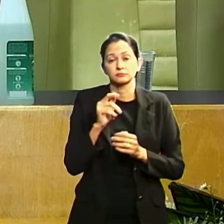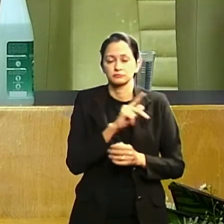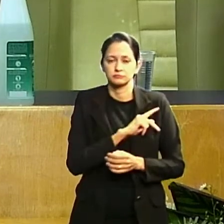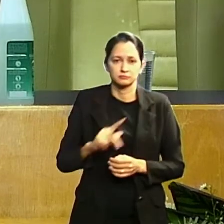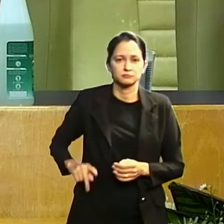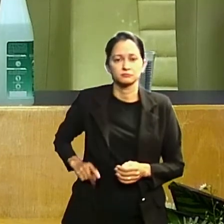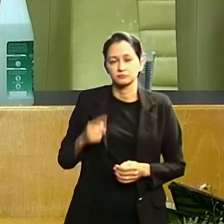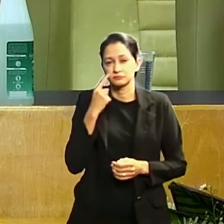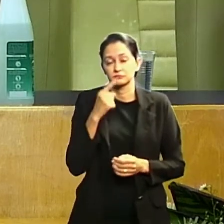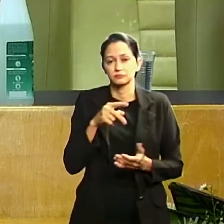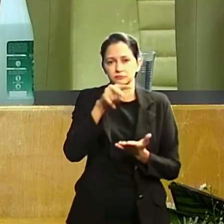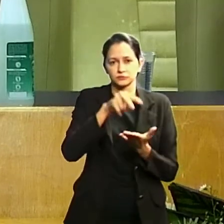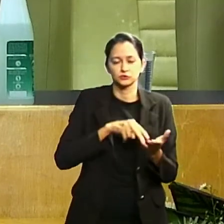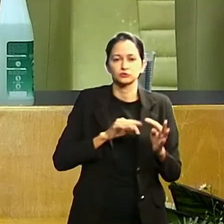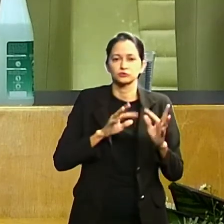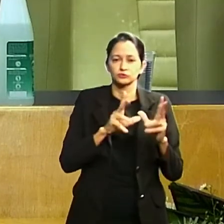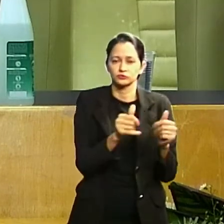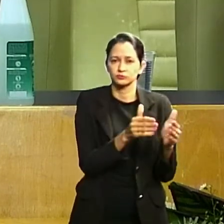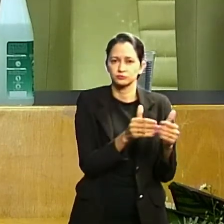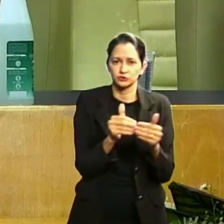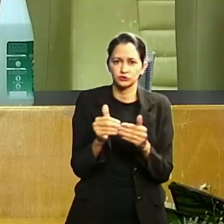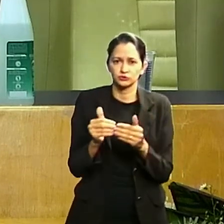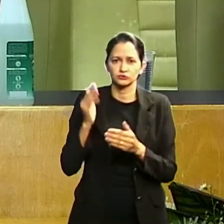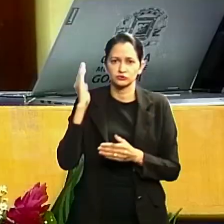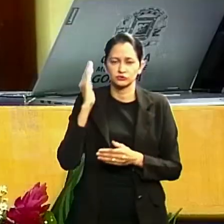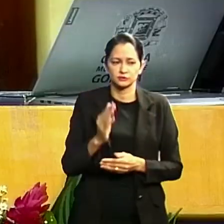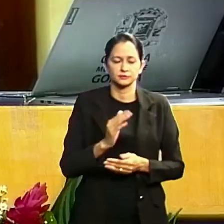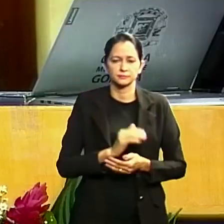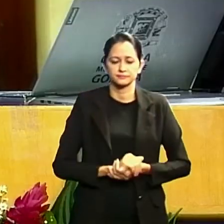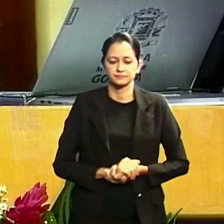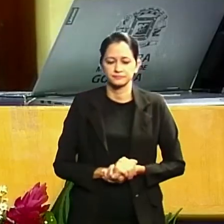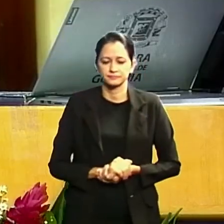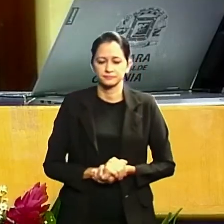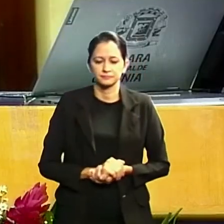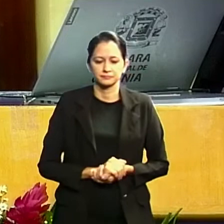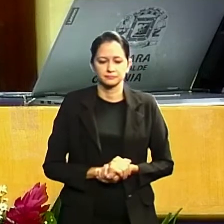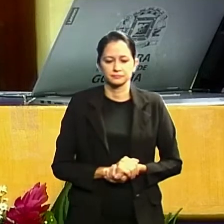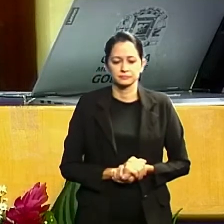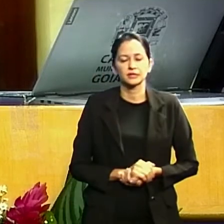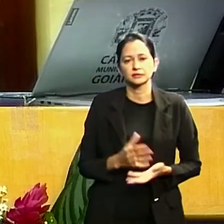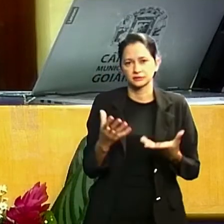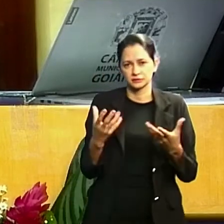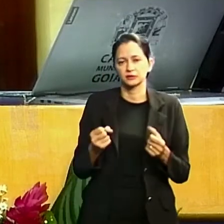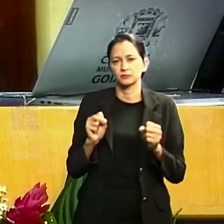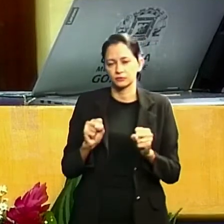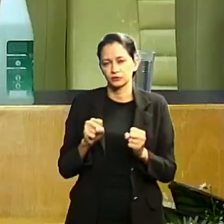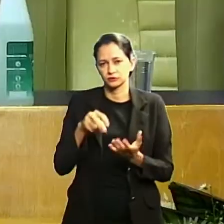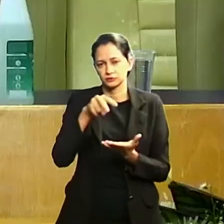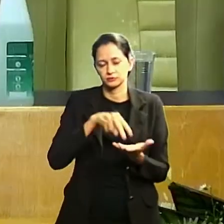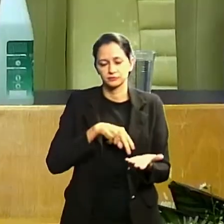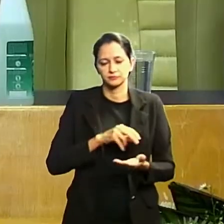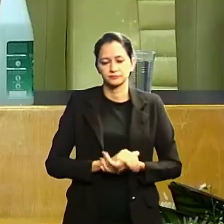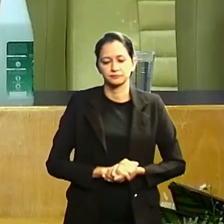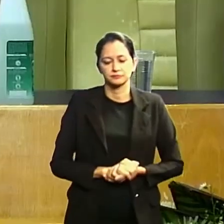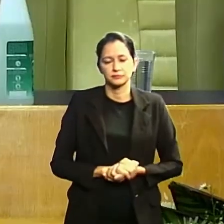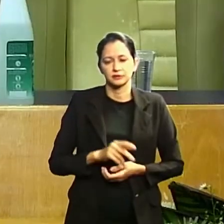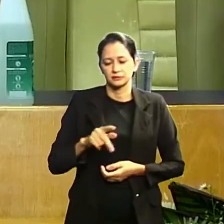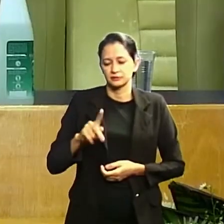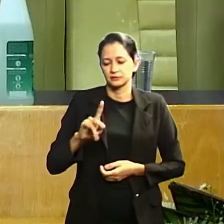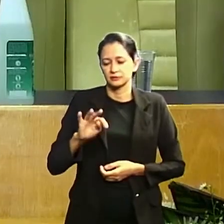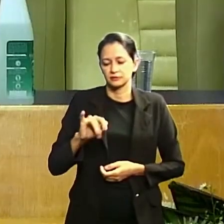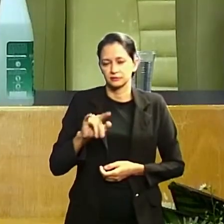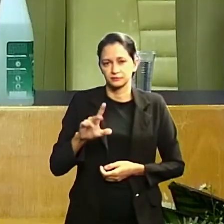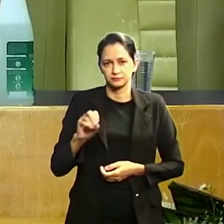ler todos os requerimentos dos que estão presentes em bloco. A requerimento acatado de plano. Pode fazer a leitura, vereador. Lucas